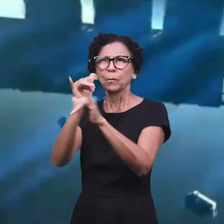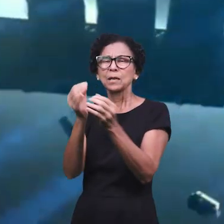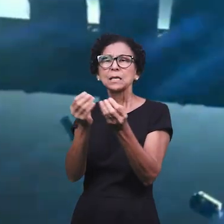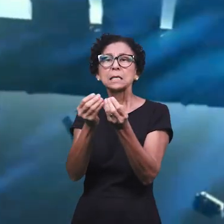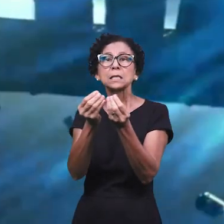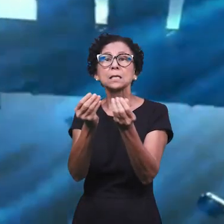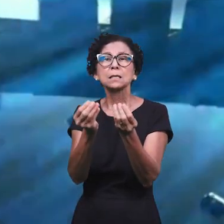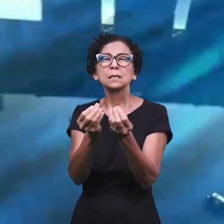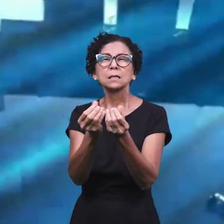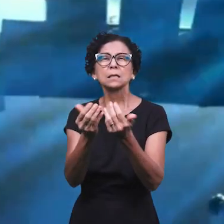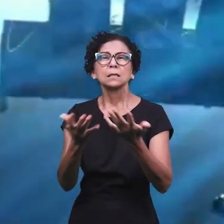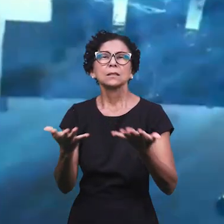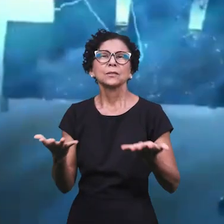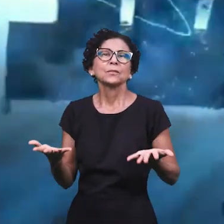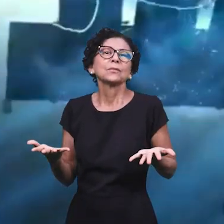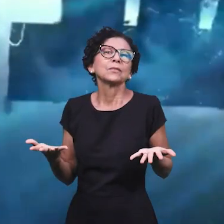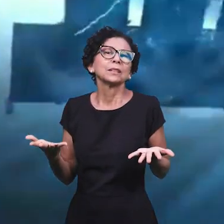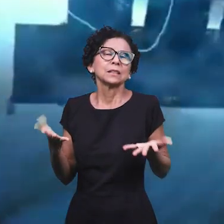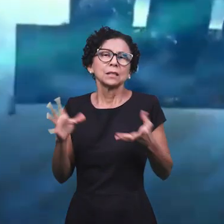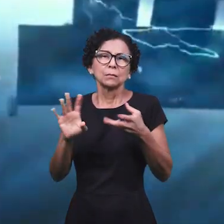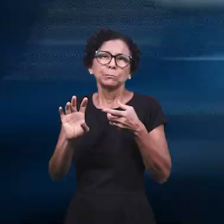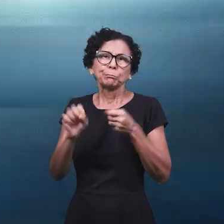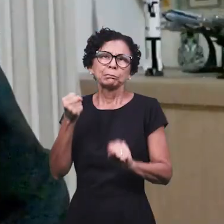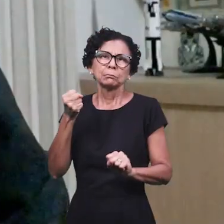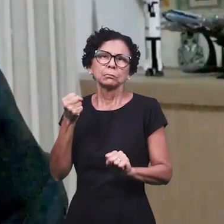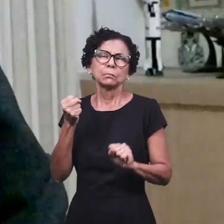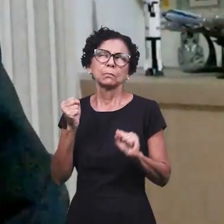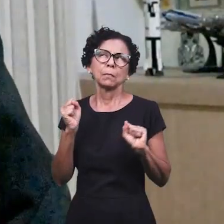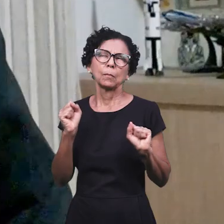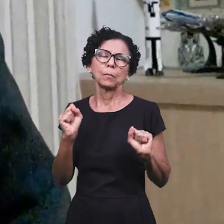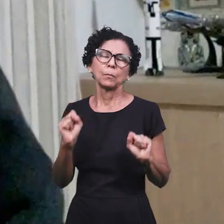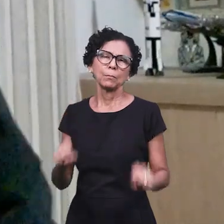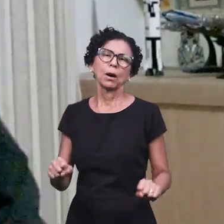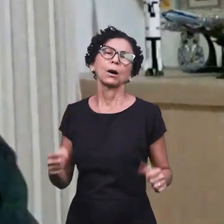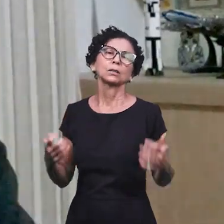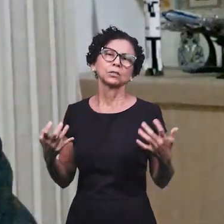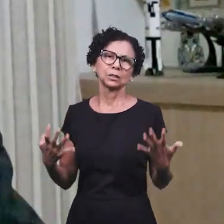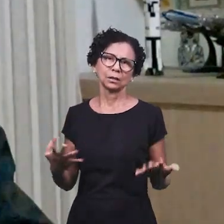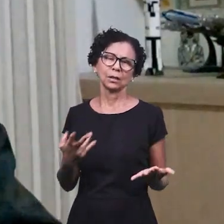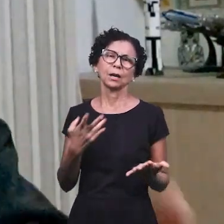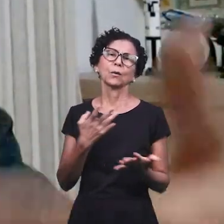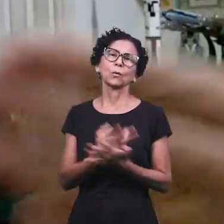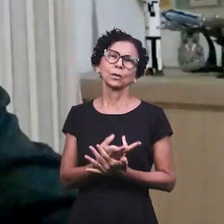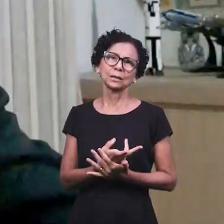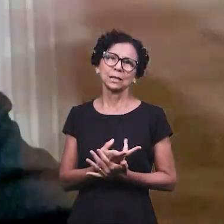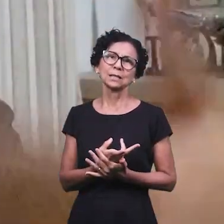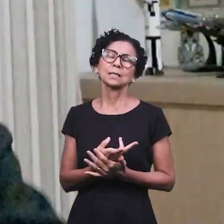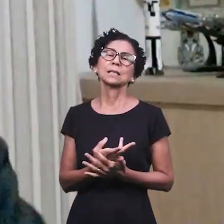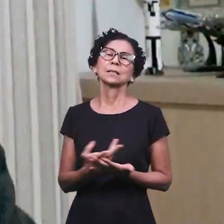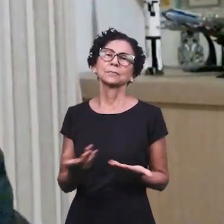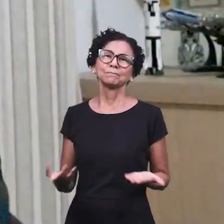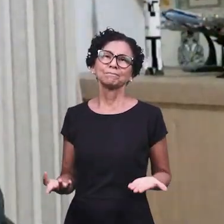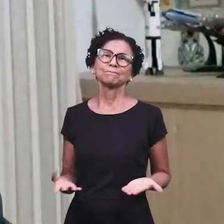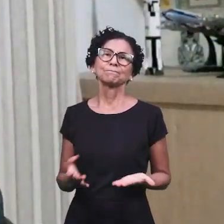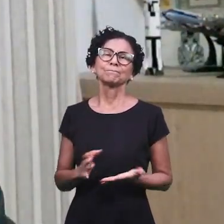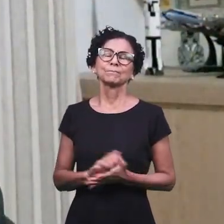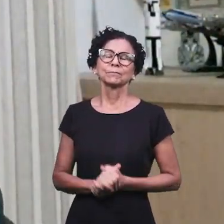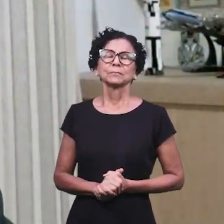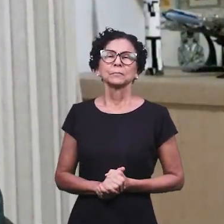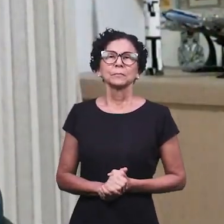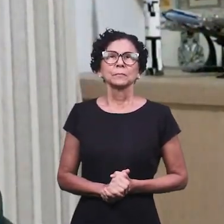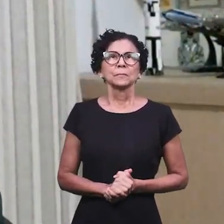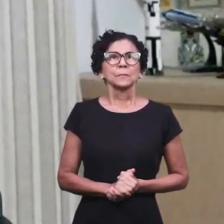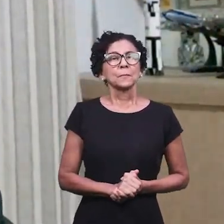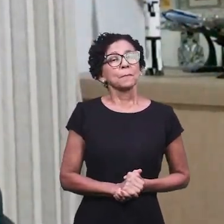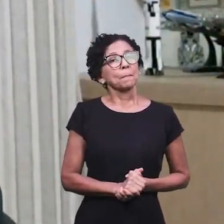sensíveis a essas correntes induzidas que podem acontecer em função dessa radiação excessiva vindo